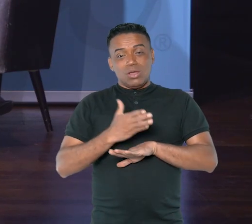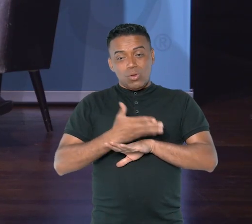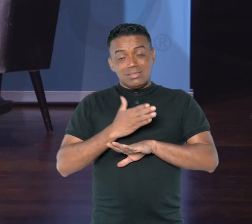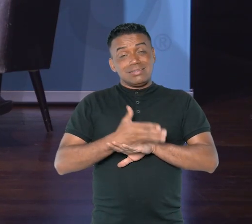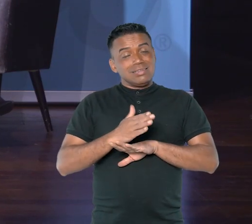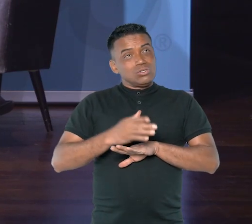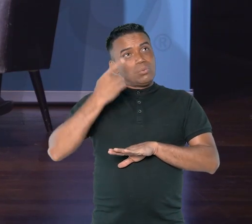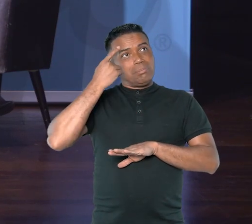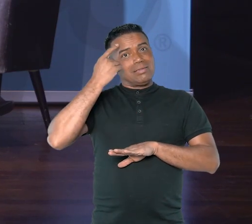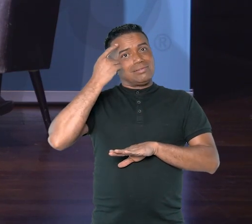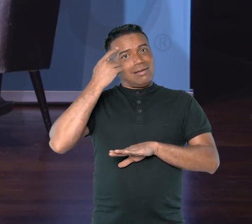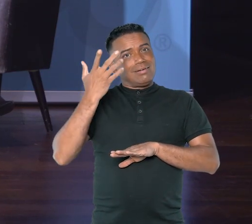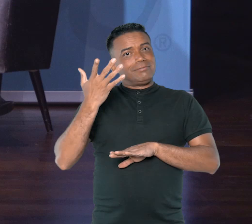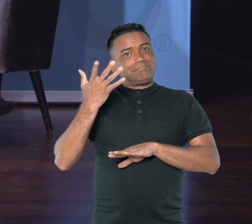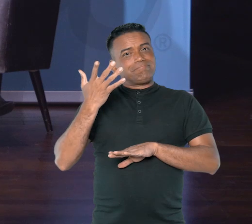interessante, pensando